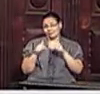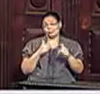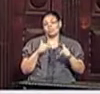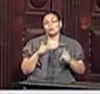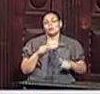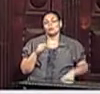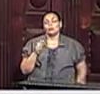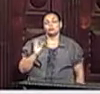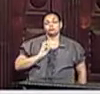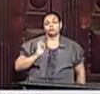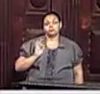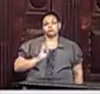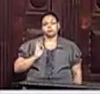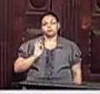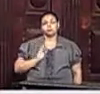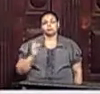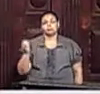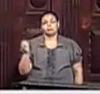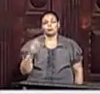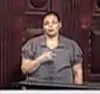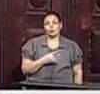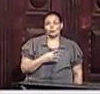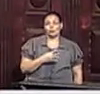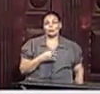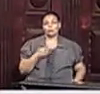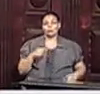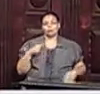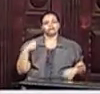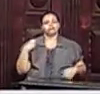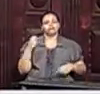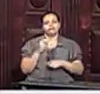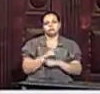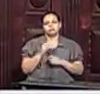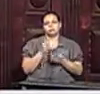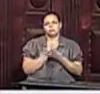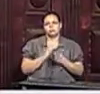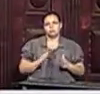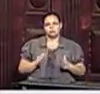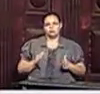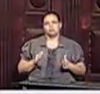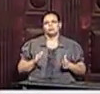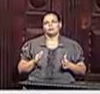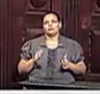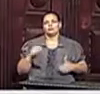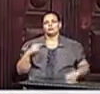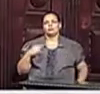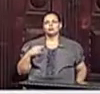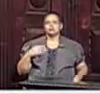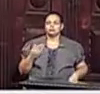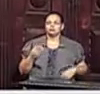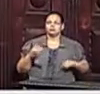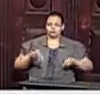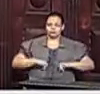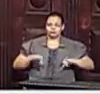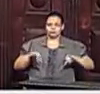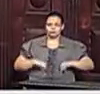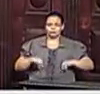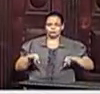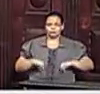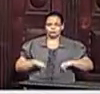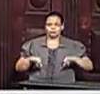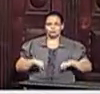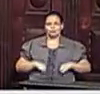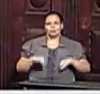policiais novos que acabaram de entrar na instituição estão sofrendo